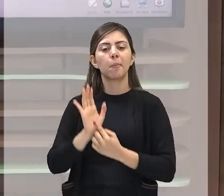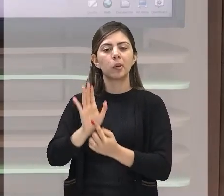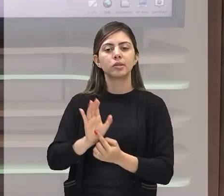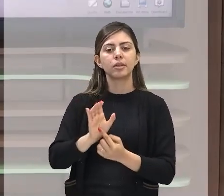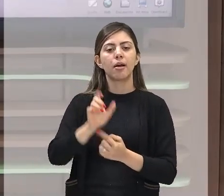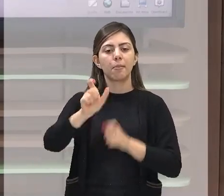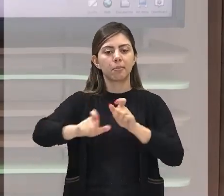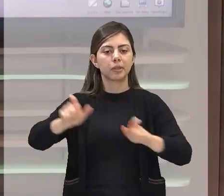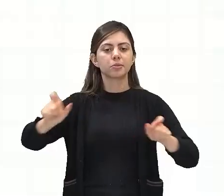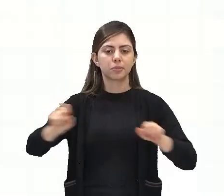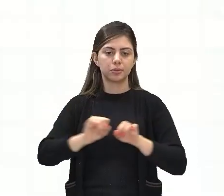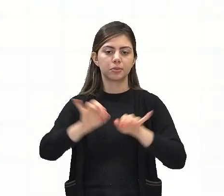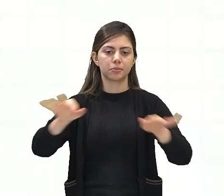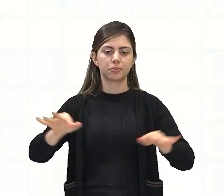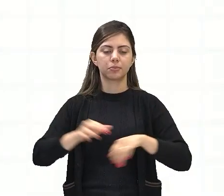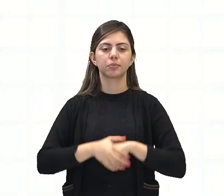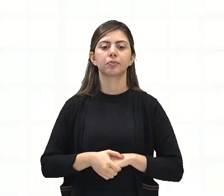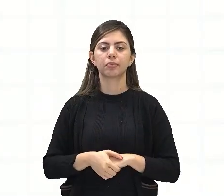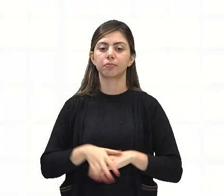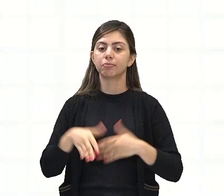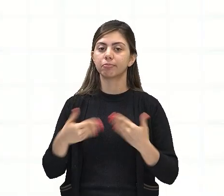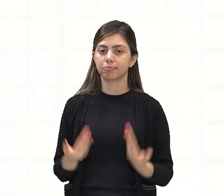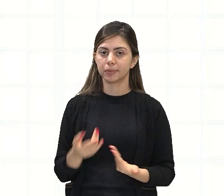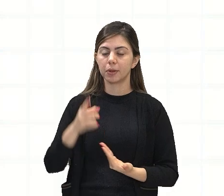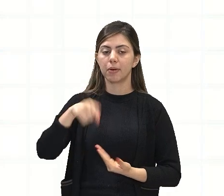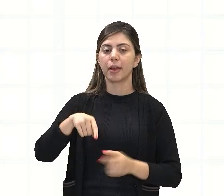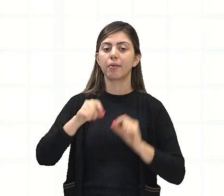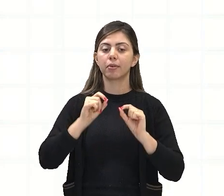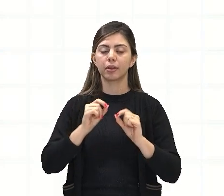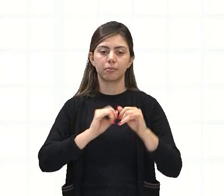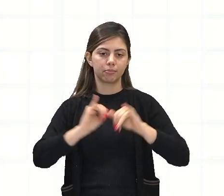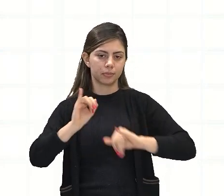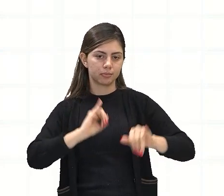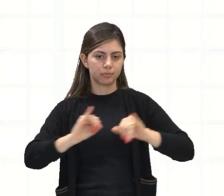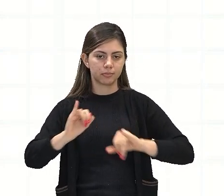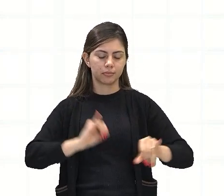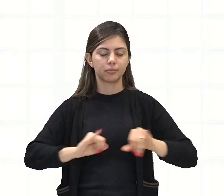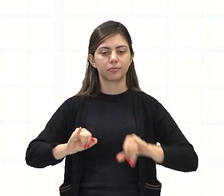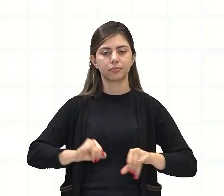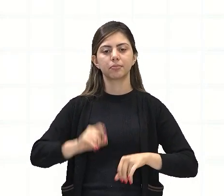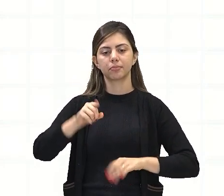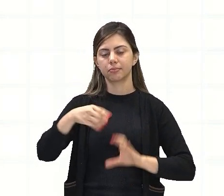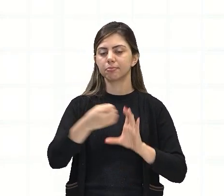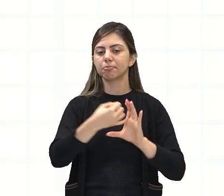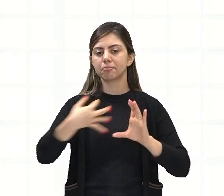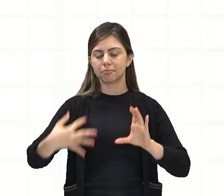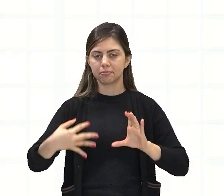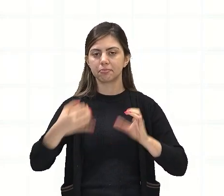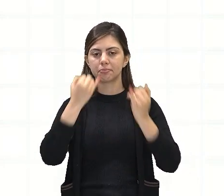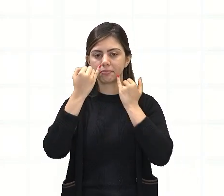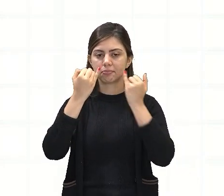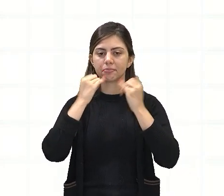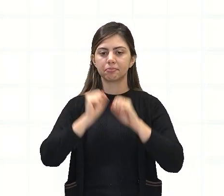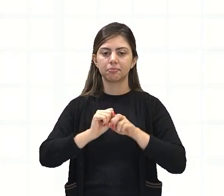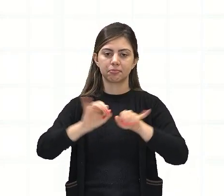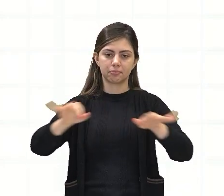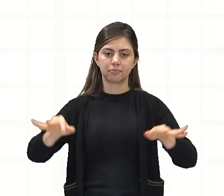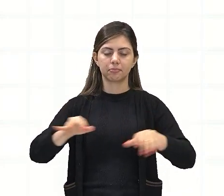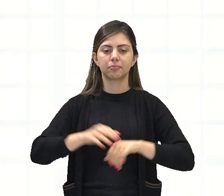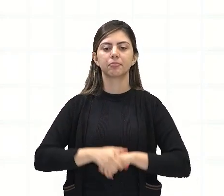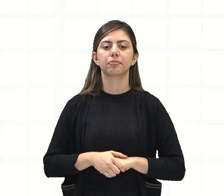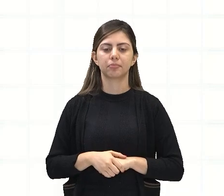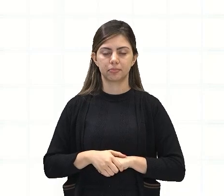público, são divulgados. Então, a notícia traz essa primeira característica aí, né, de natureza, de